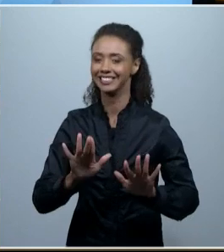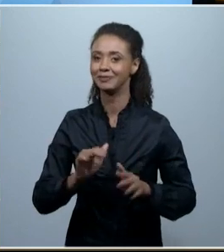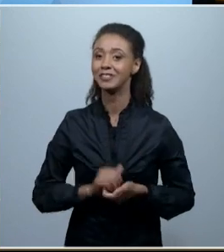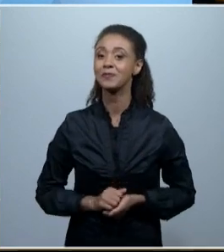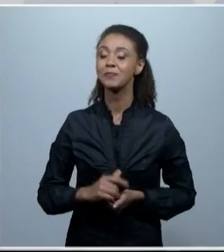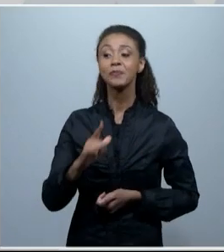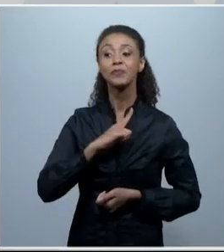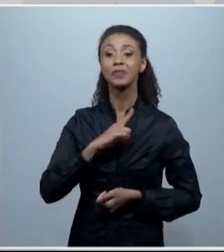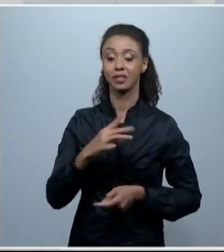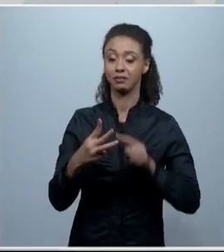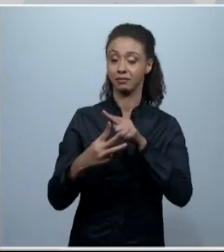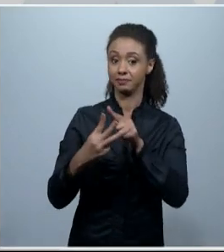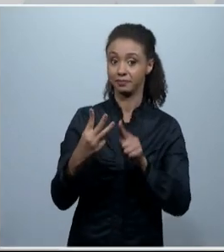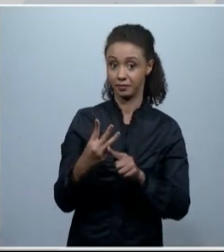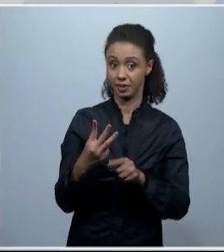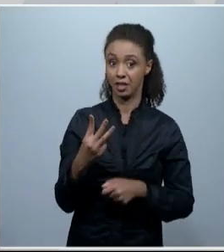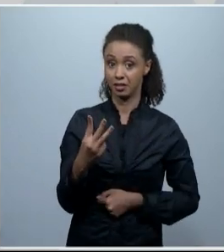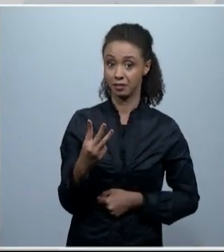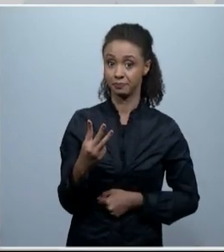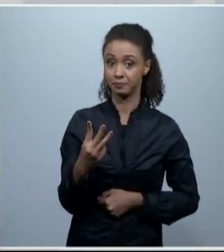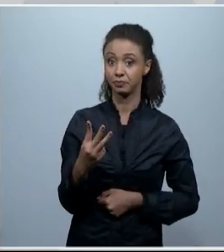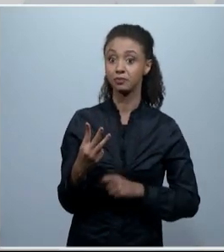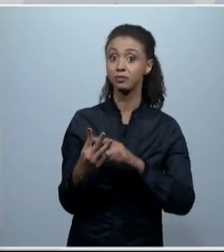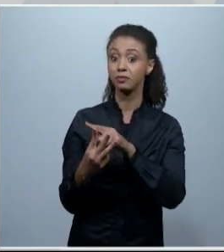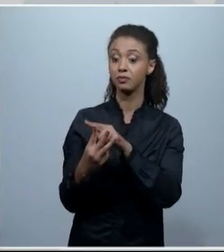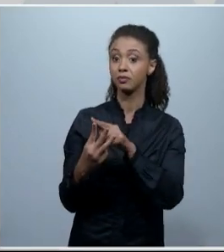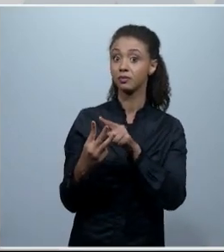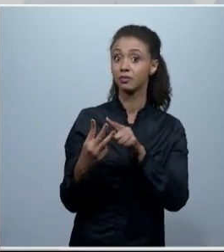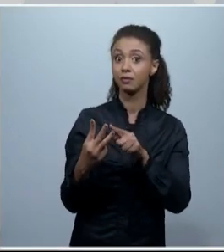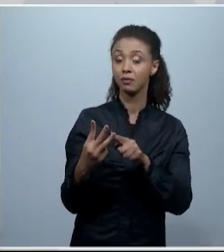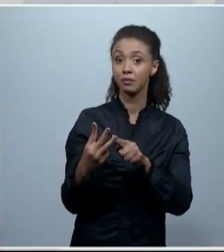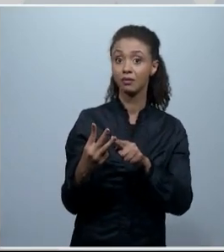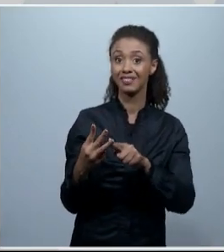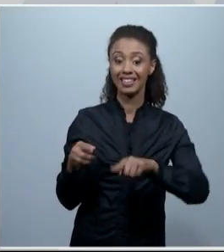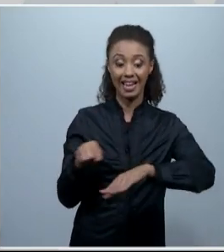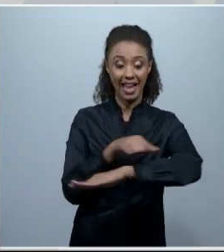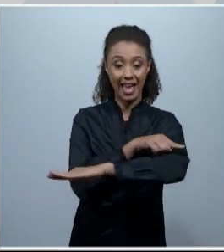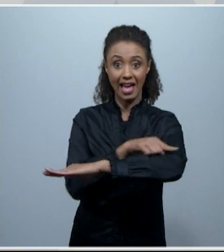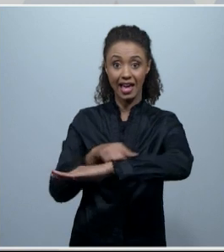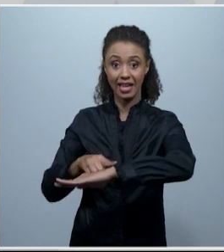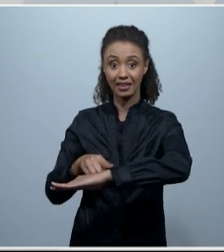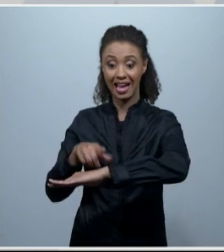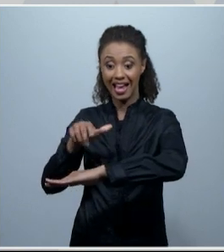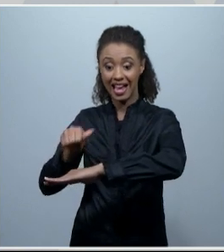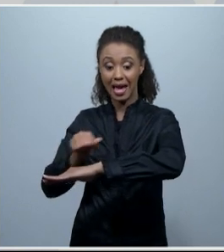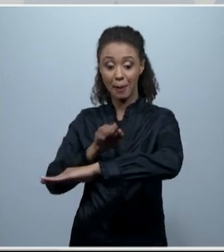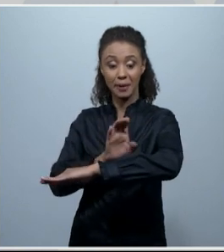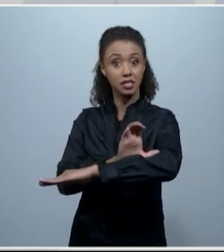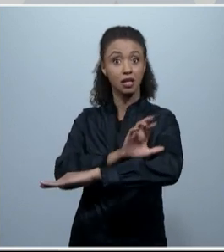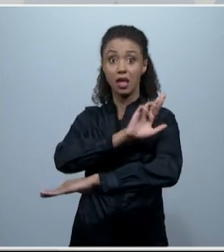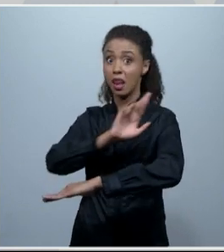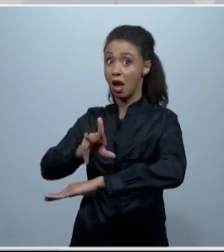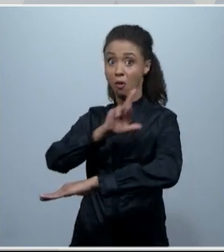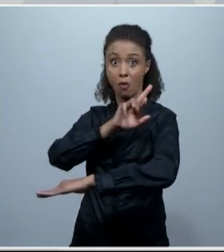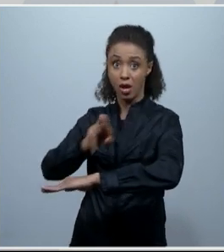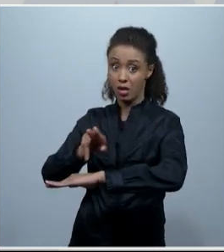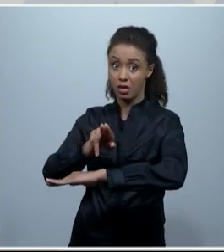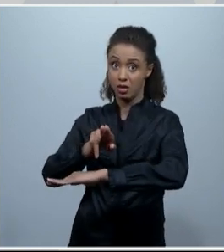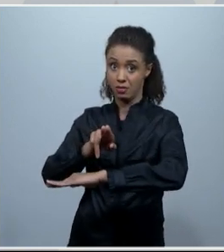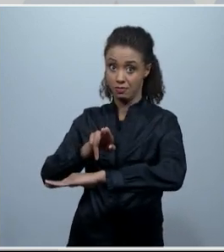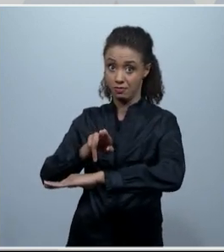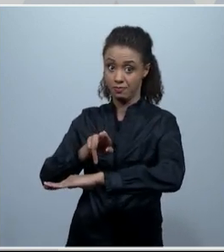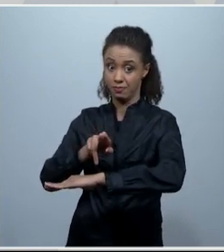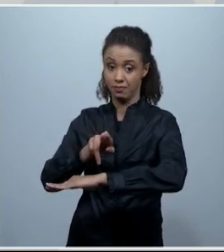três pontos não com linhares então isso significa que eles não estão numa mesma reta tá então se você faz a reta que contém o